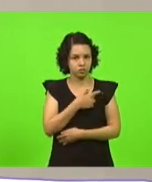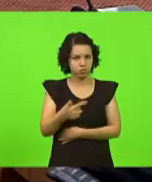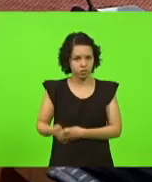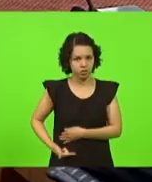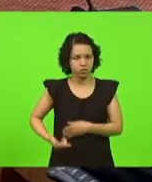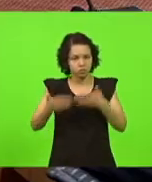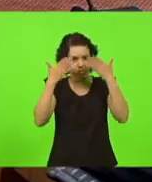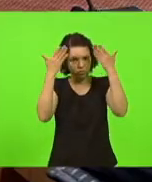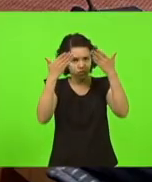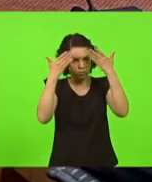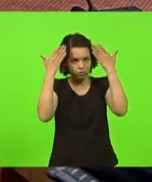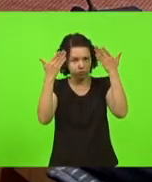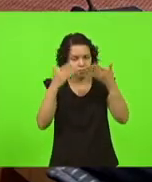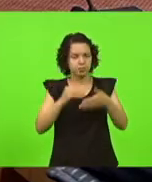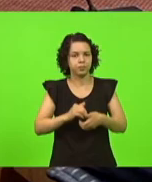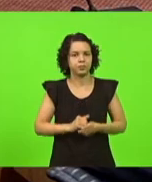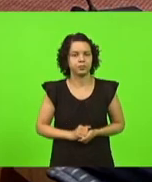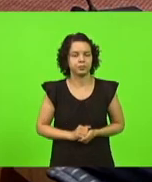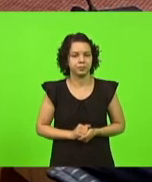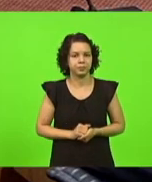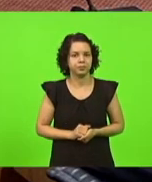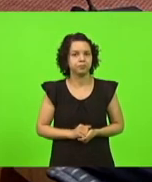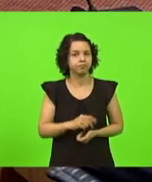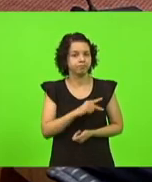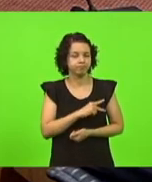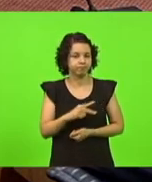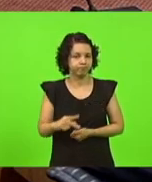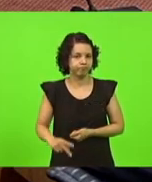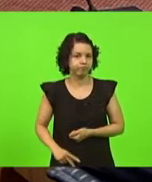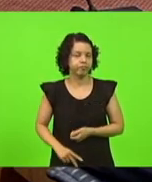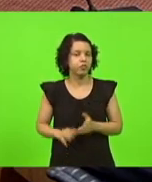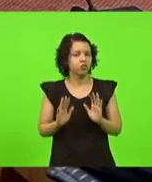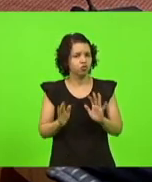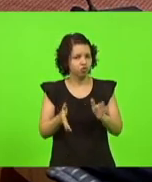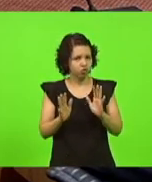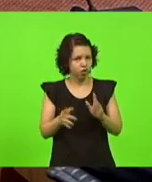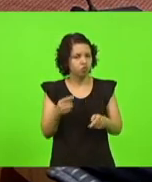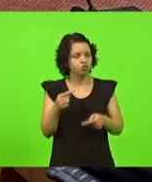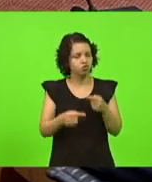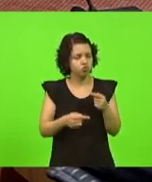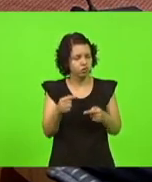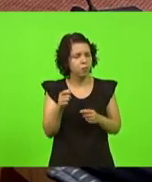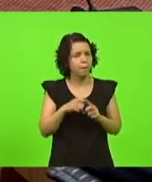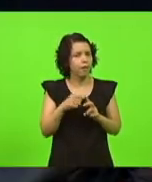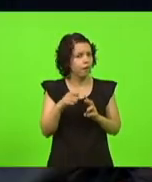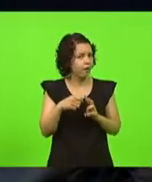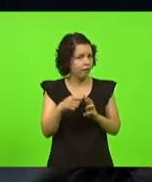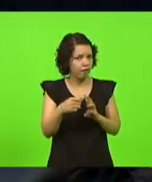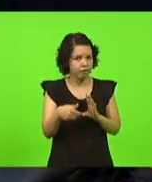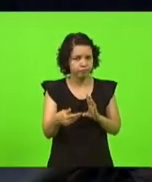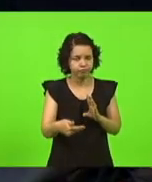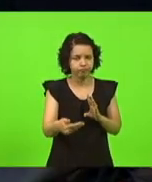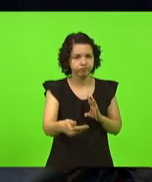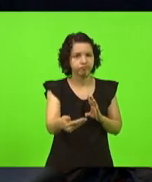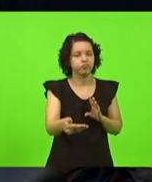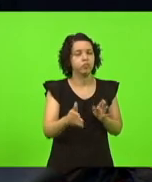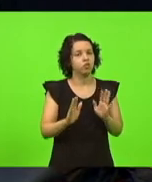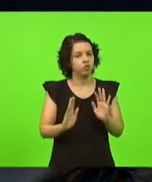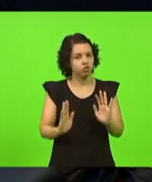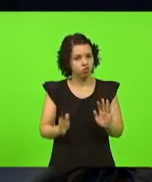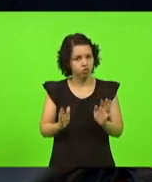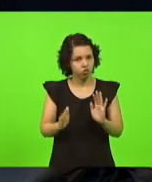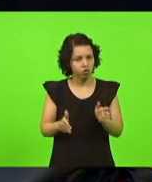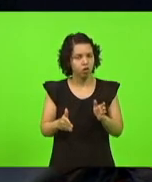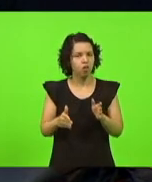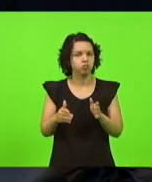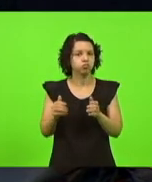Schaefer. Presidente, já foi feita a discussão durante meses e veio e foi construído, em